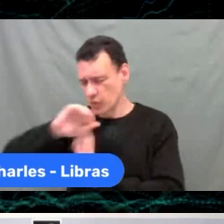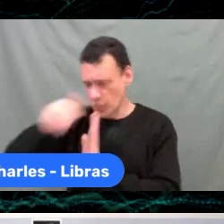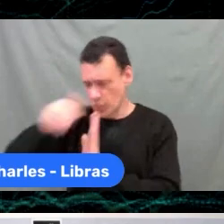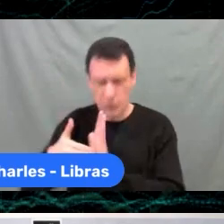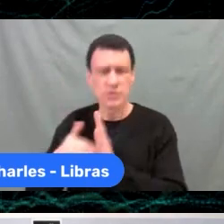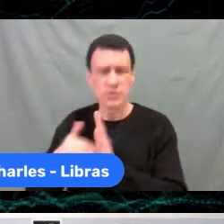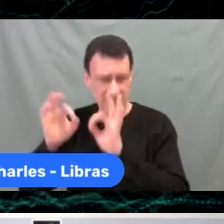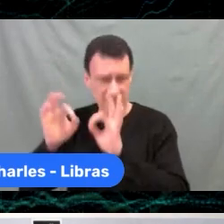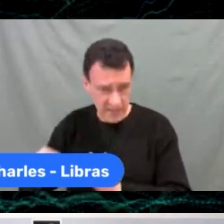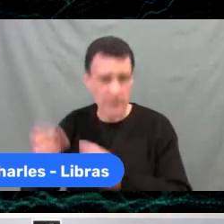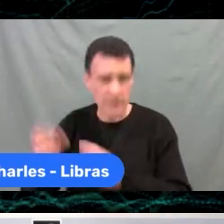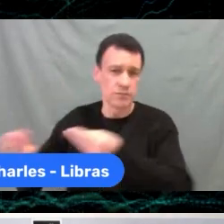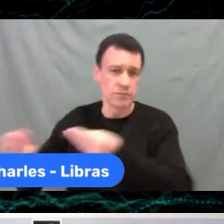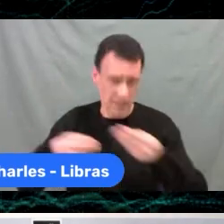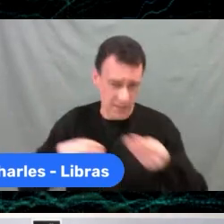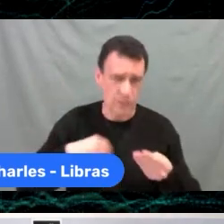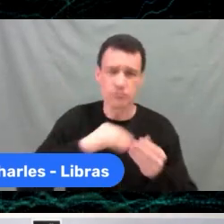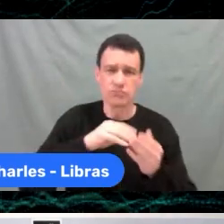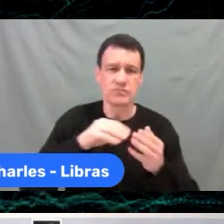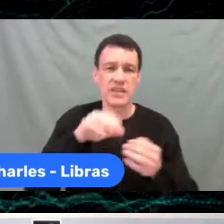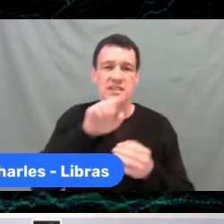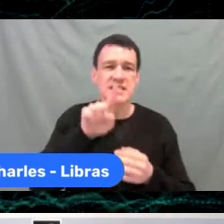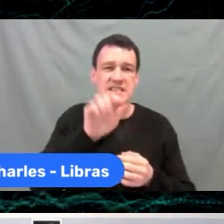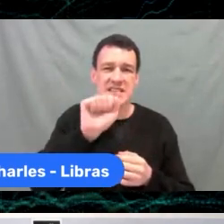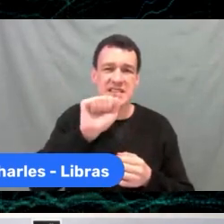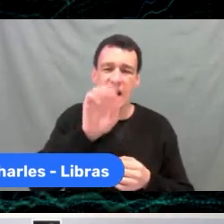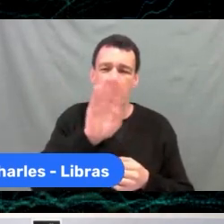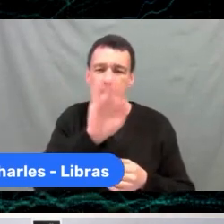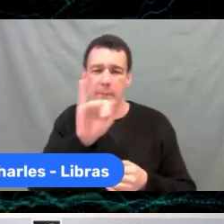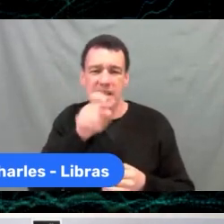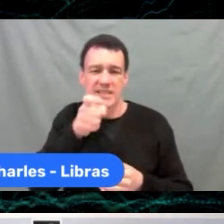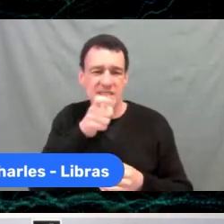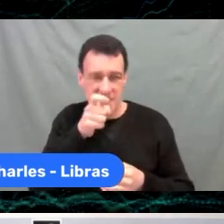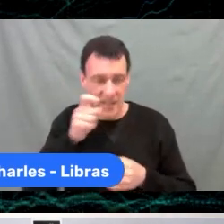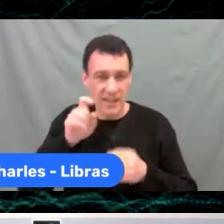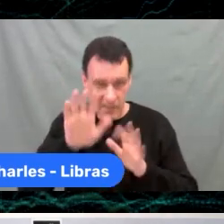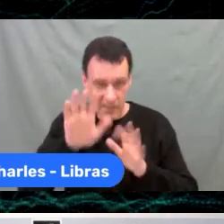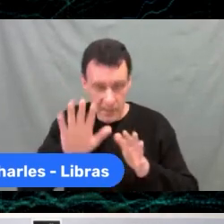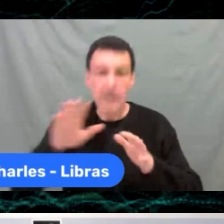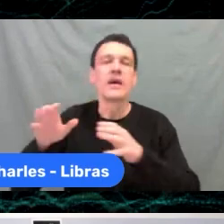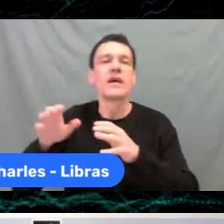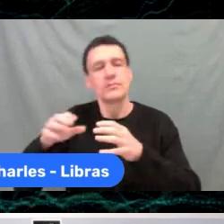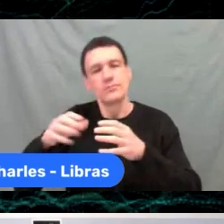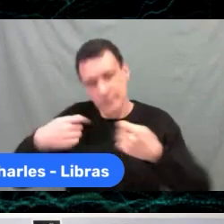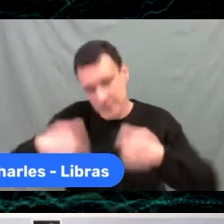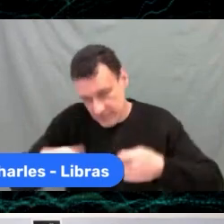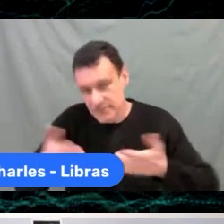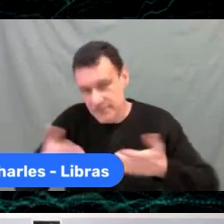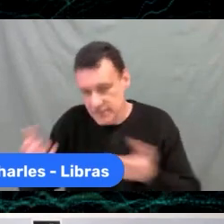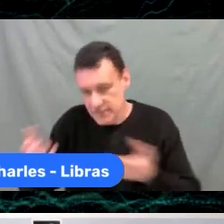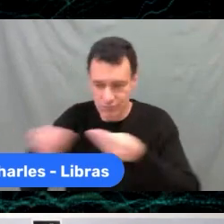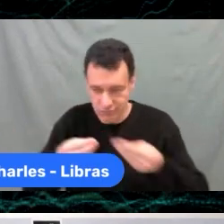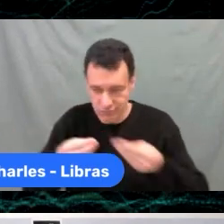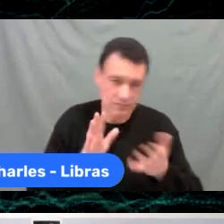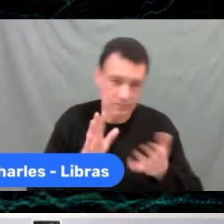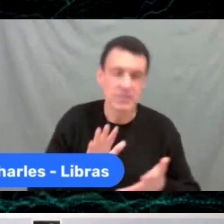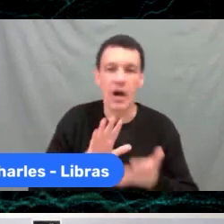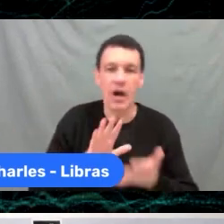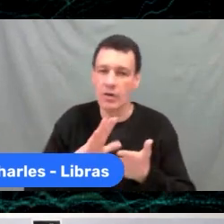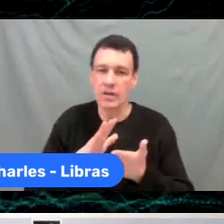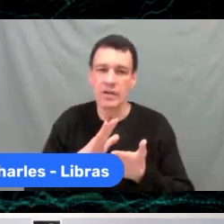certificação de ZABX, então vai dos ECS até a Expert, isso para quem é administrador, né, porque também tem a ZCU, mas eu não tenho. E eu